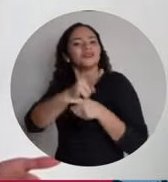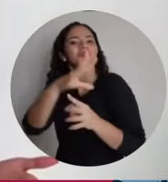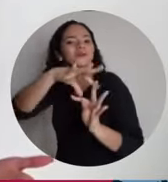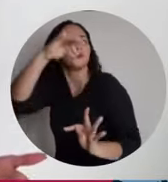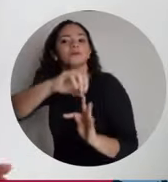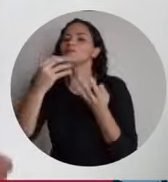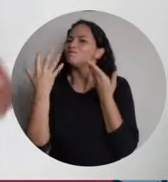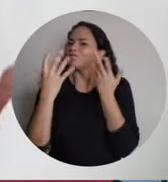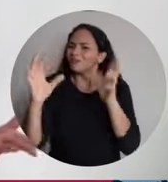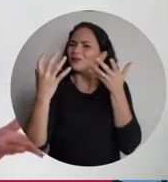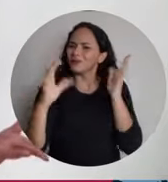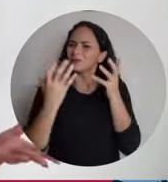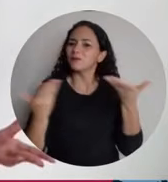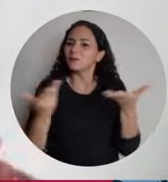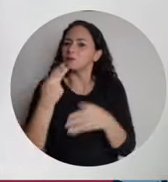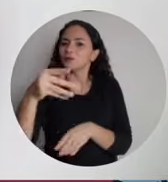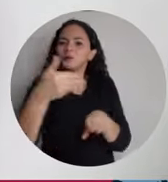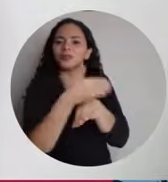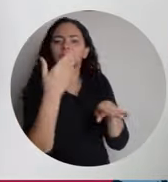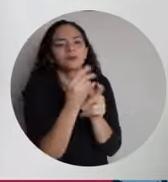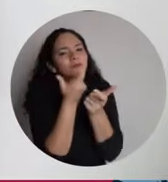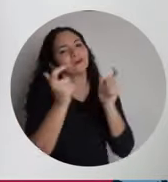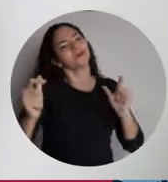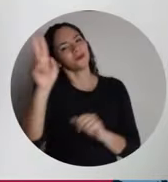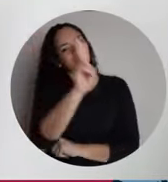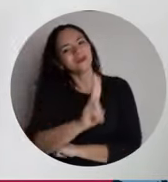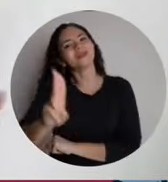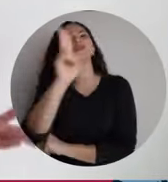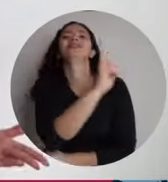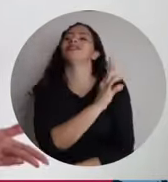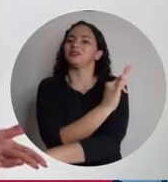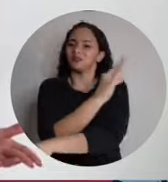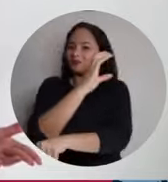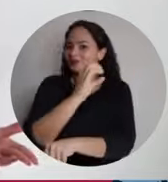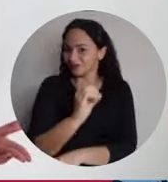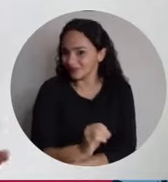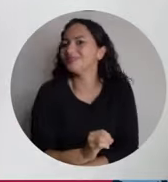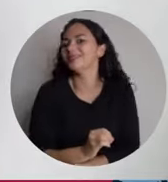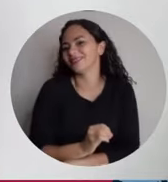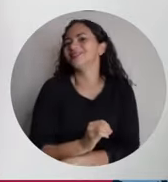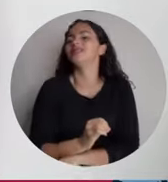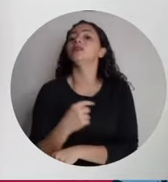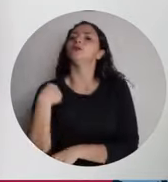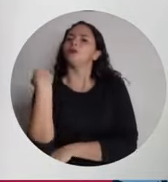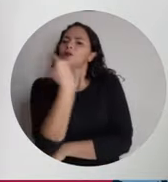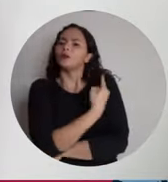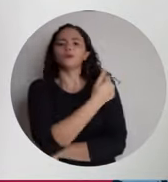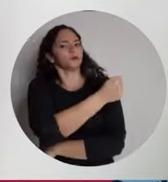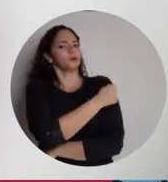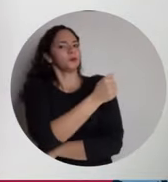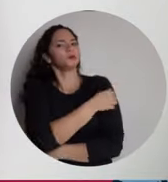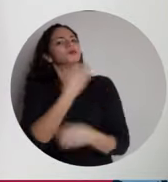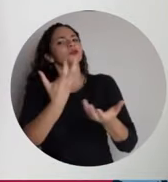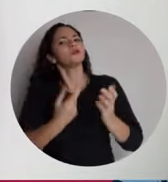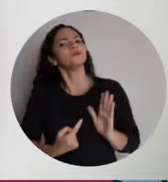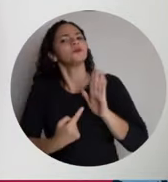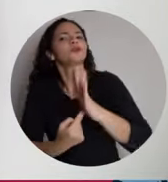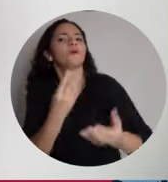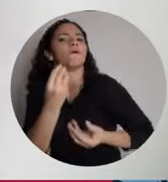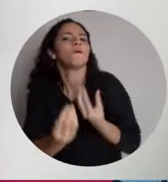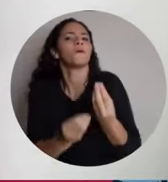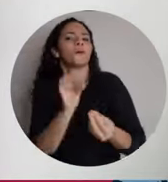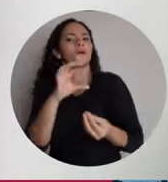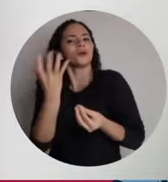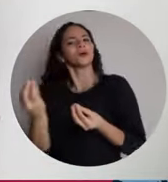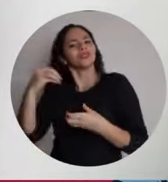Ei, calouro da UFT, parabéns! Agora você faz parte da maior e mais completa universidade do Tocantins. E nós, veteranos,